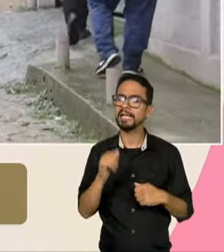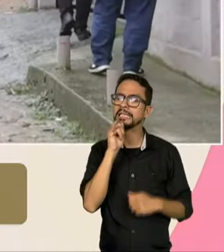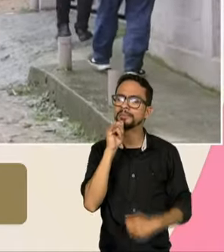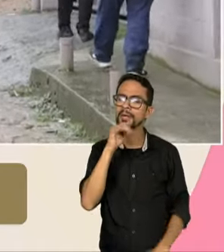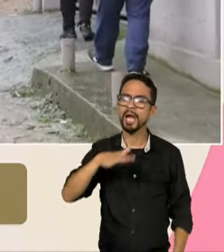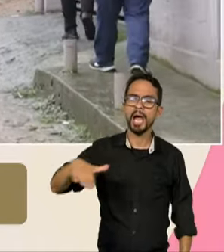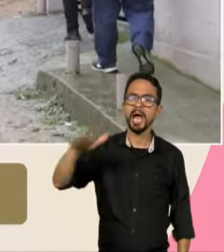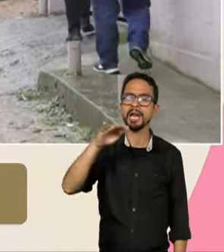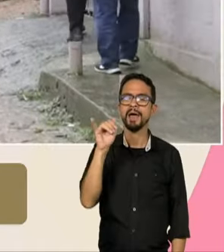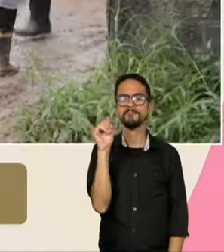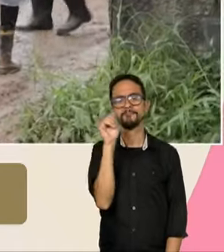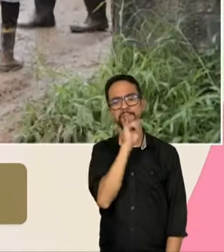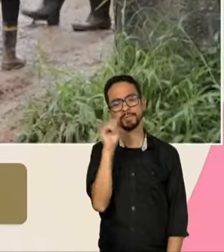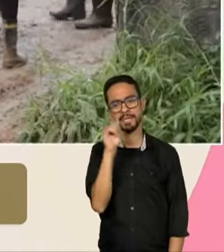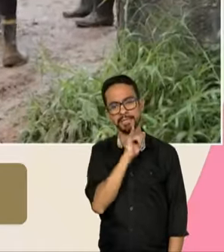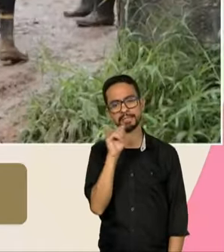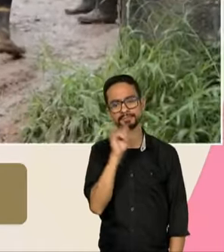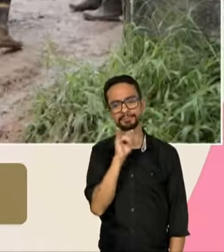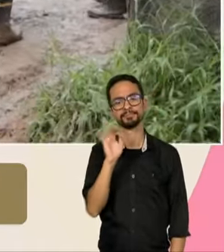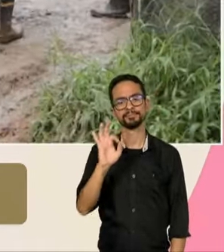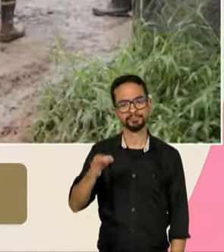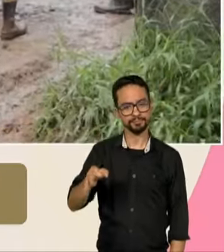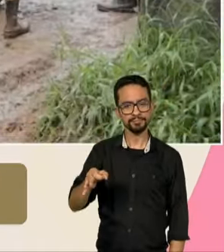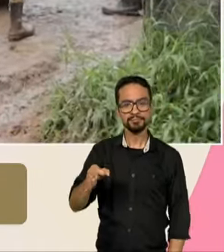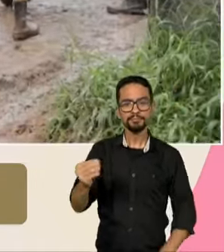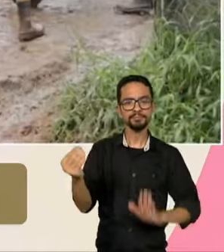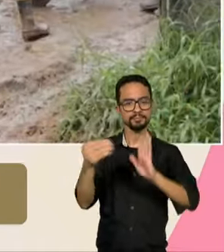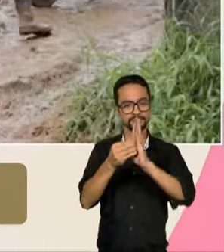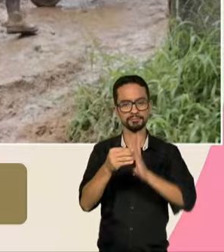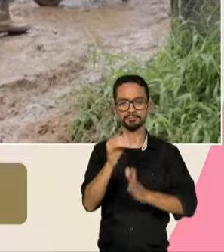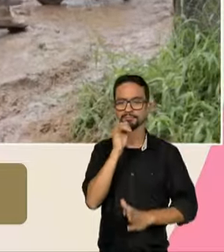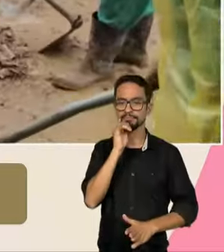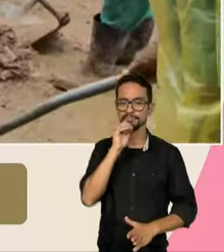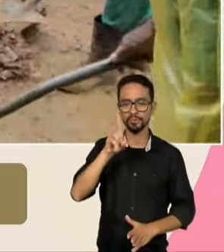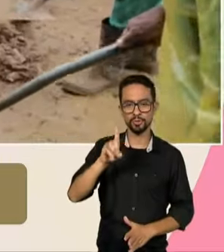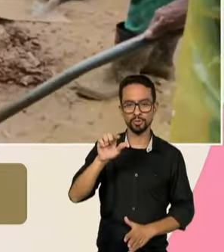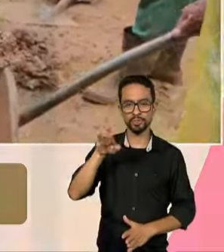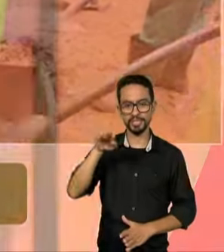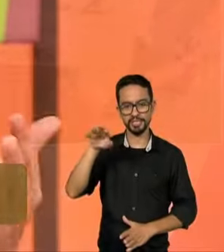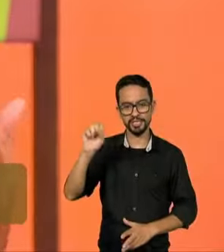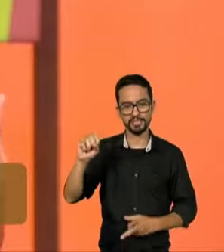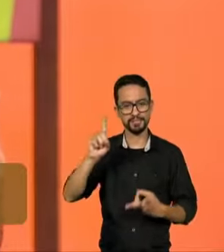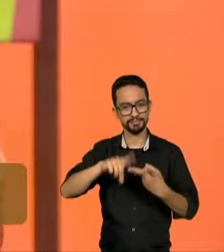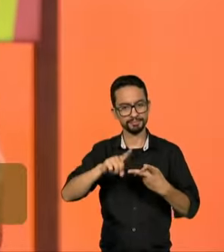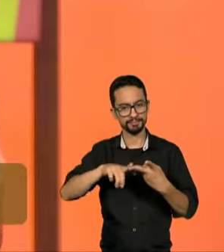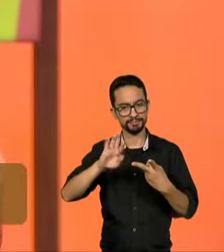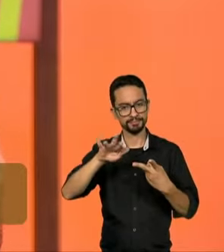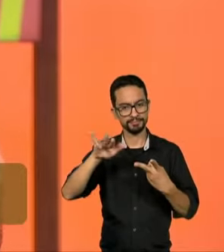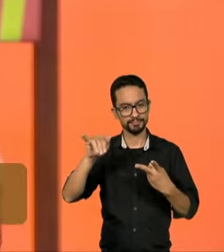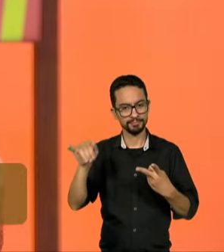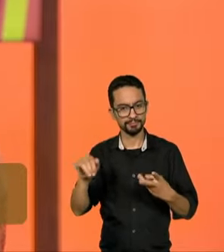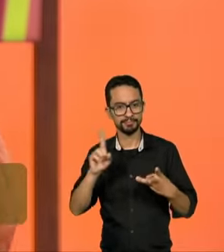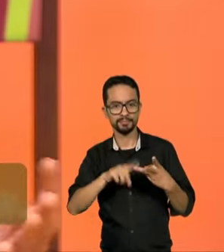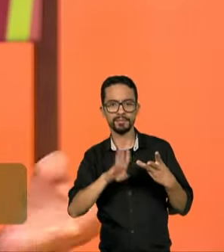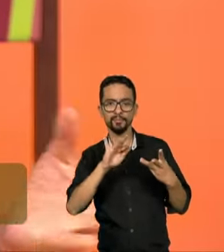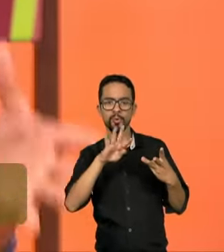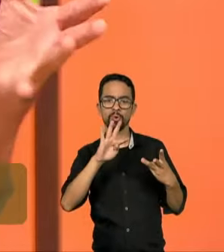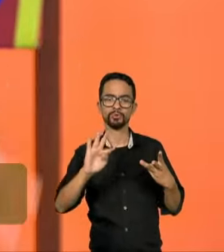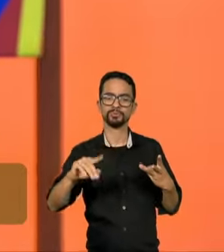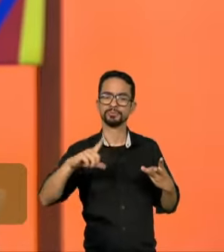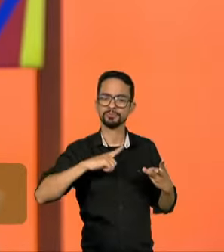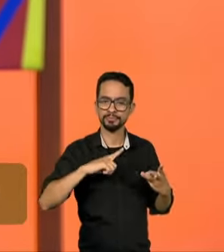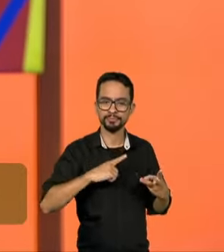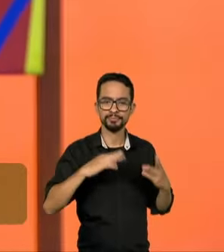Fluminense, aqui no Rio de Janeiro. Você está falando de Duque de Caxias, Nova Iguaçu, Nilópolis, Belfor Roxo.